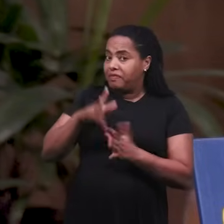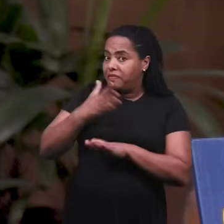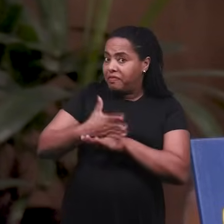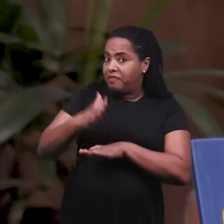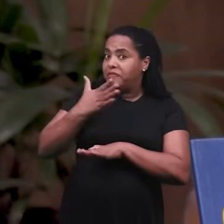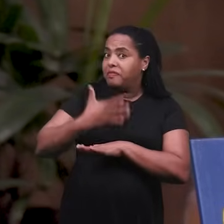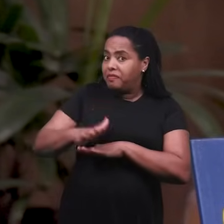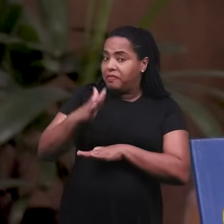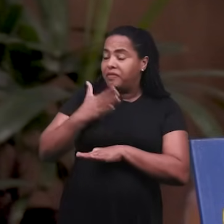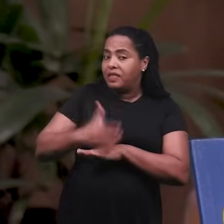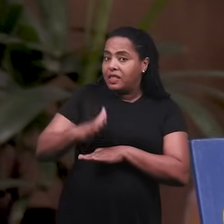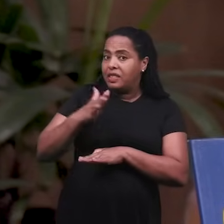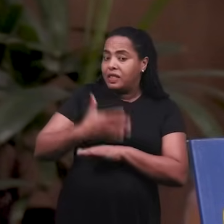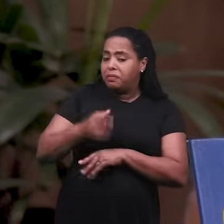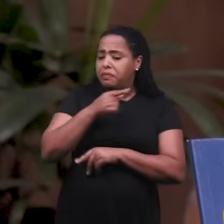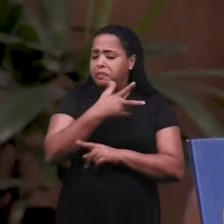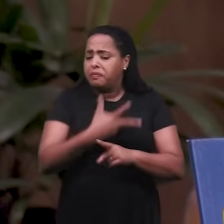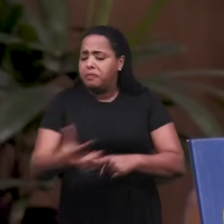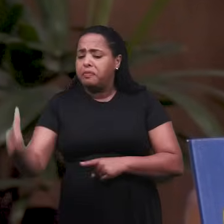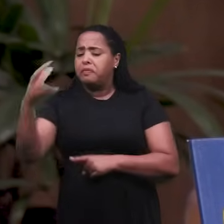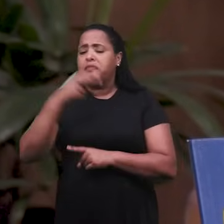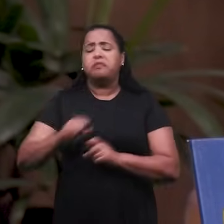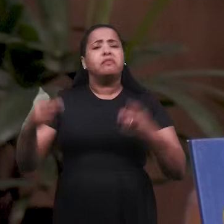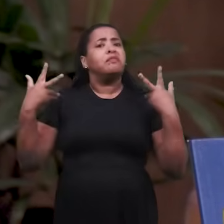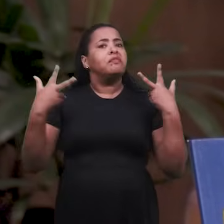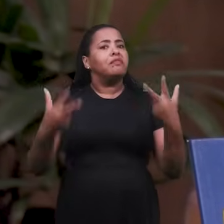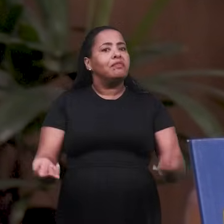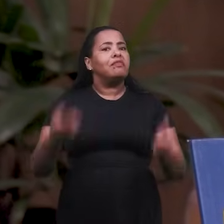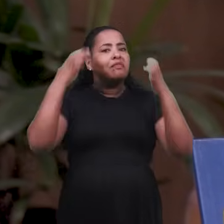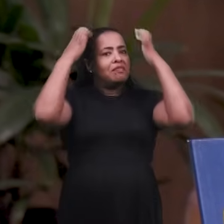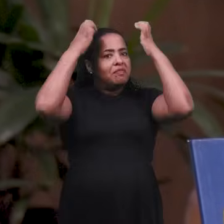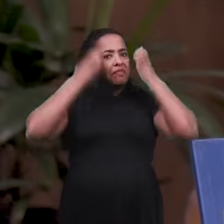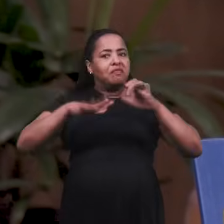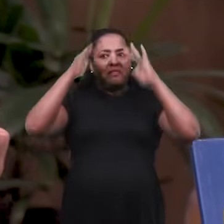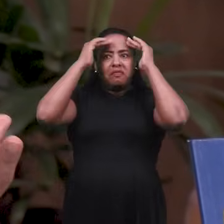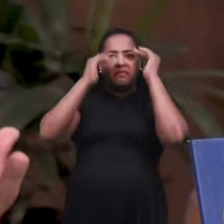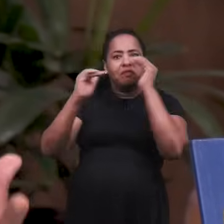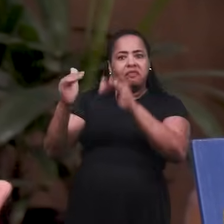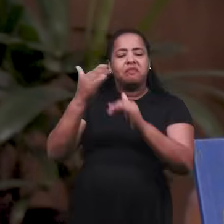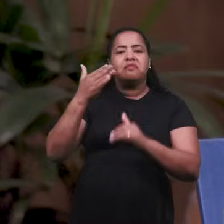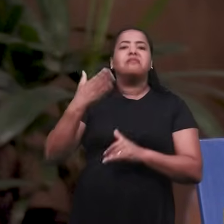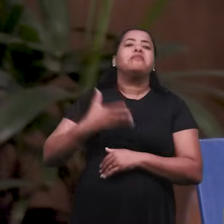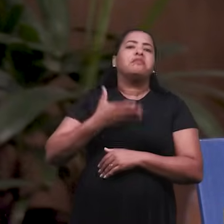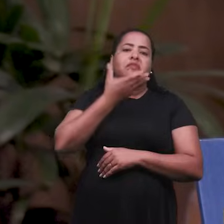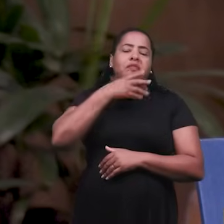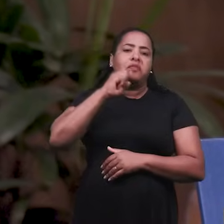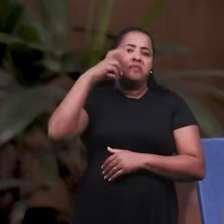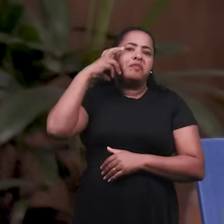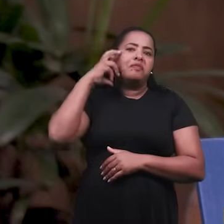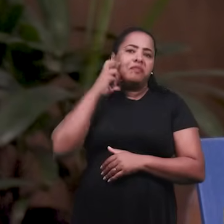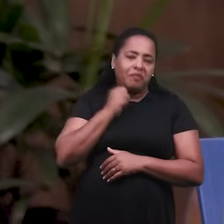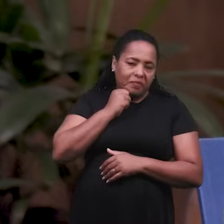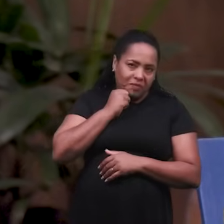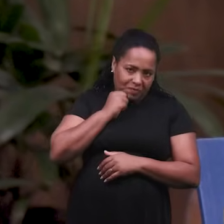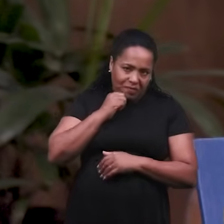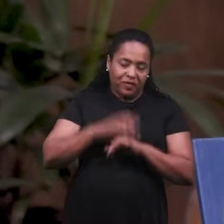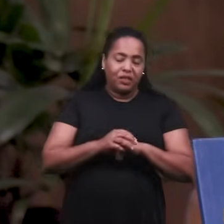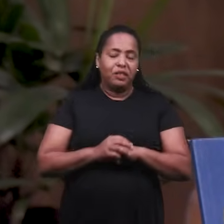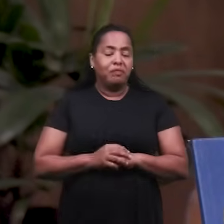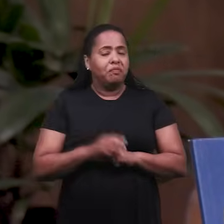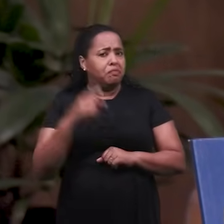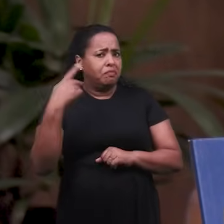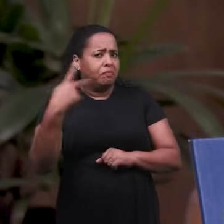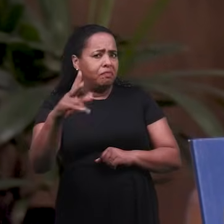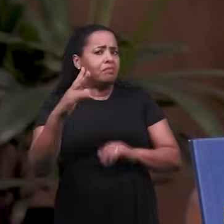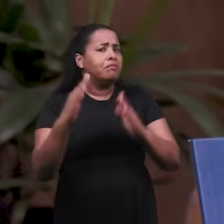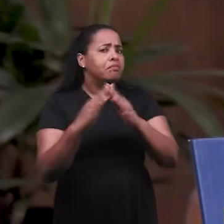verdade e de prática para serem vencedores como Esther venceu em obediência ao seu pai adotivo Mardoqueu. E